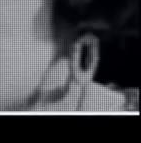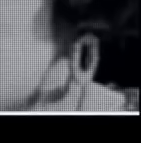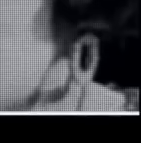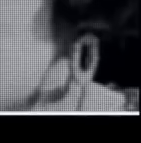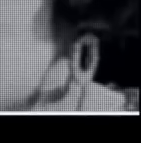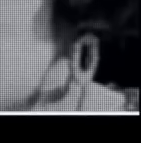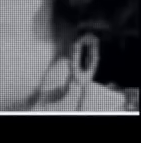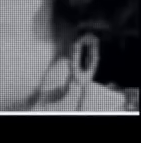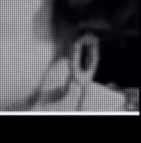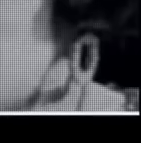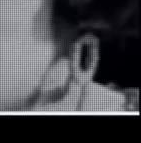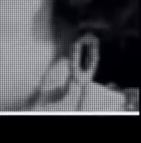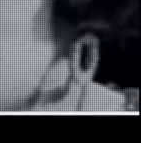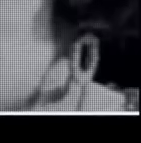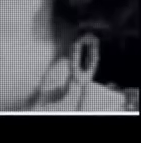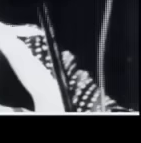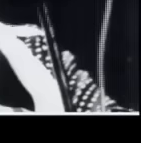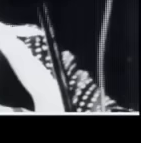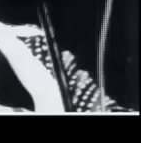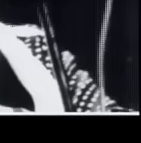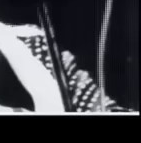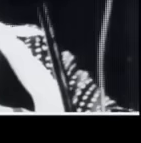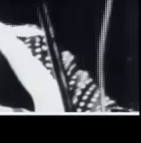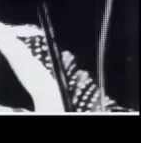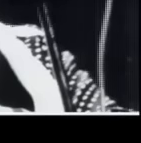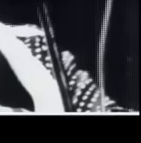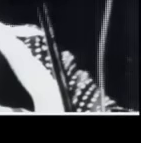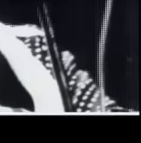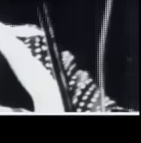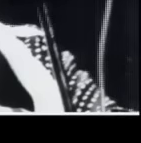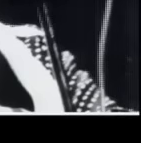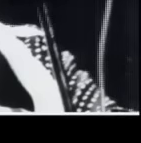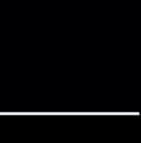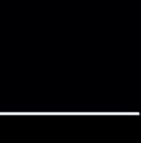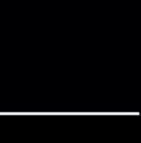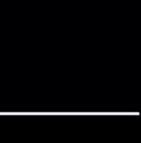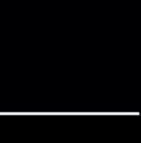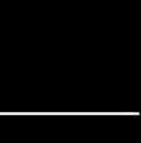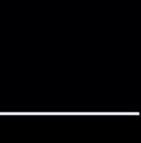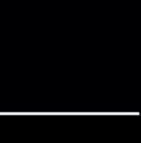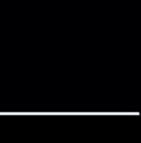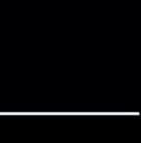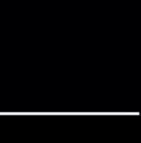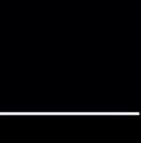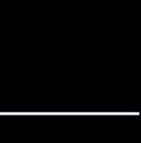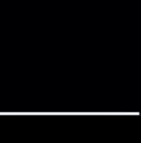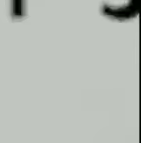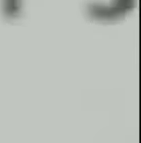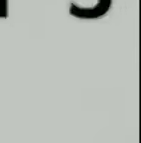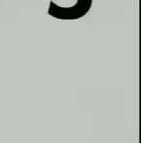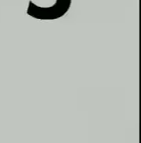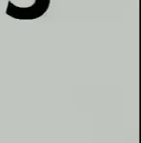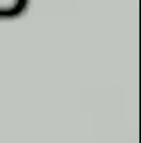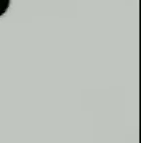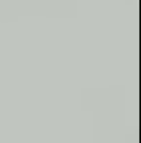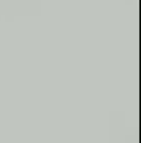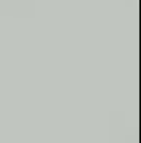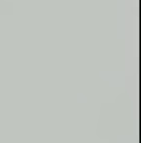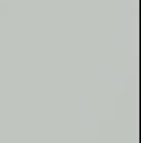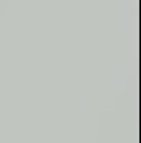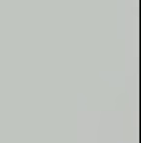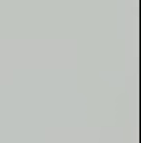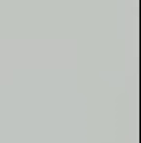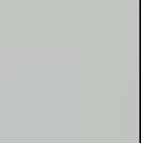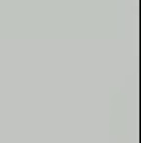que vem de tradição. O que me interessa é o público, que é a única coisa. Eu vou vender o produto para ele.